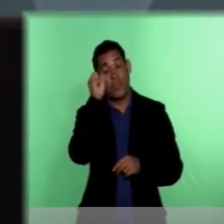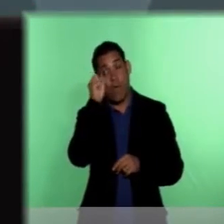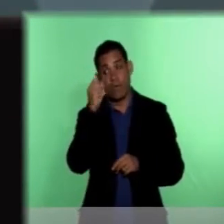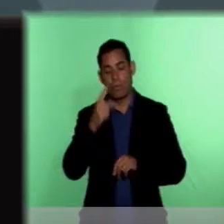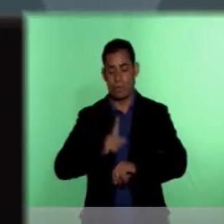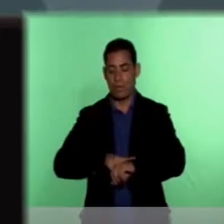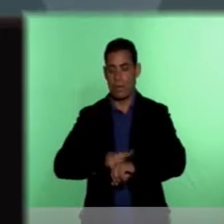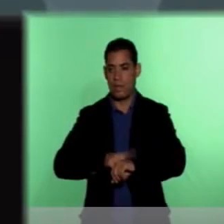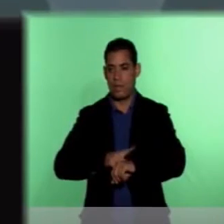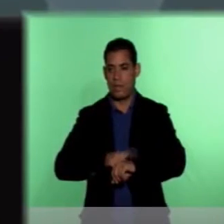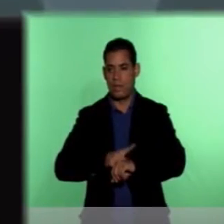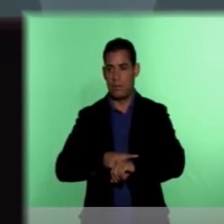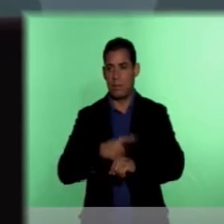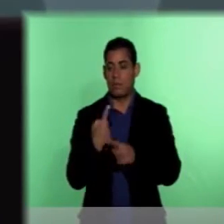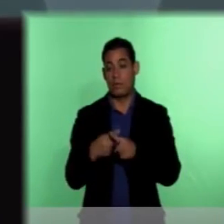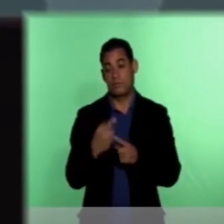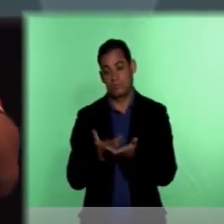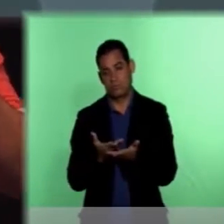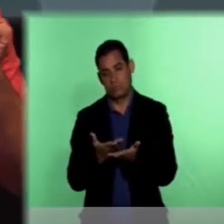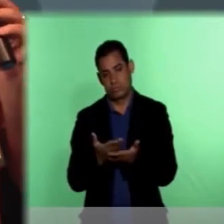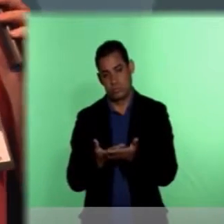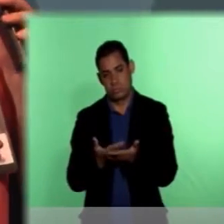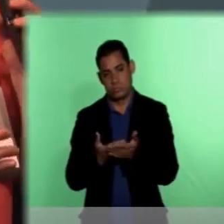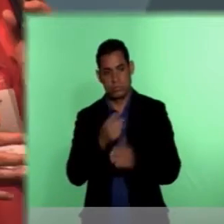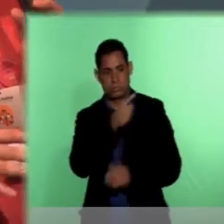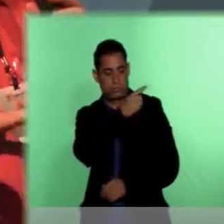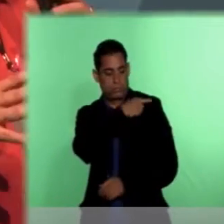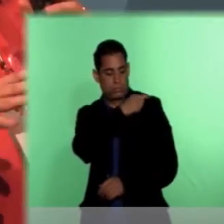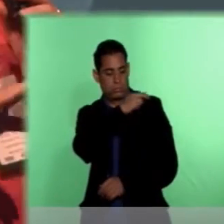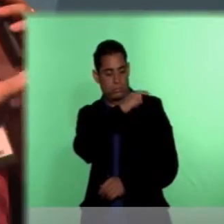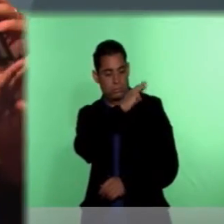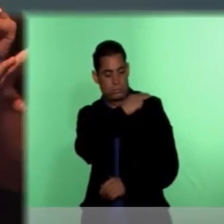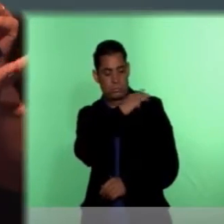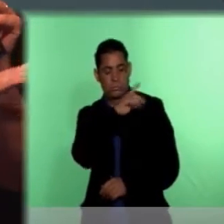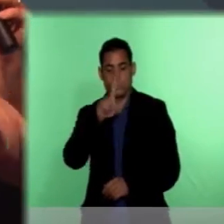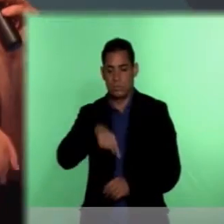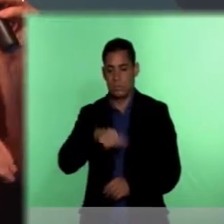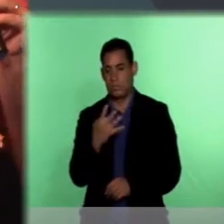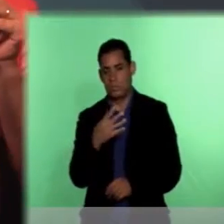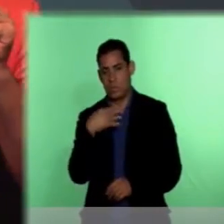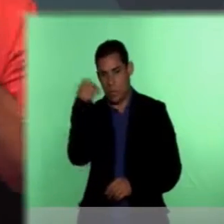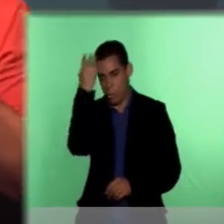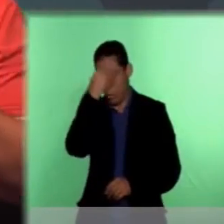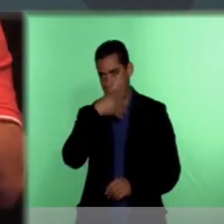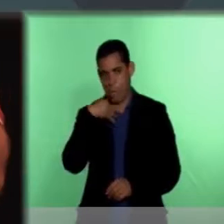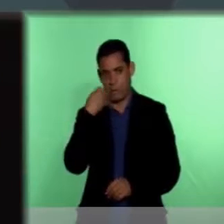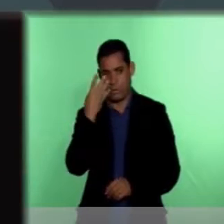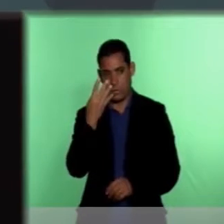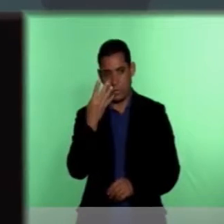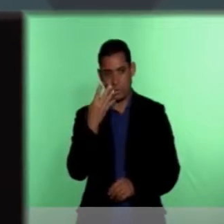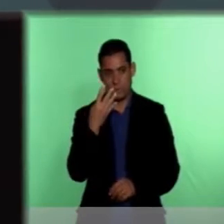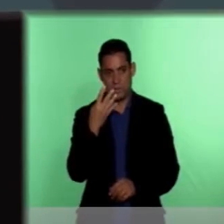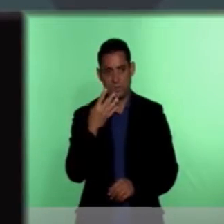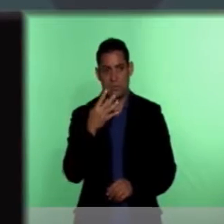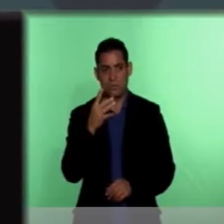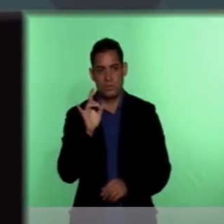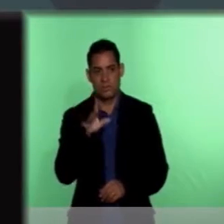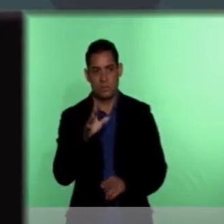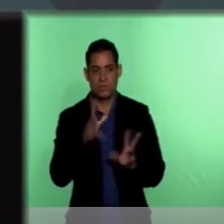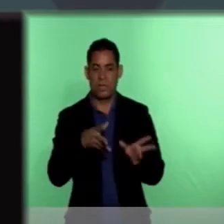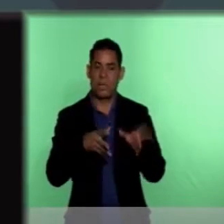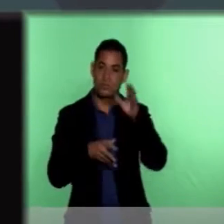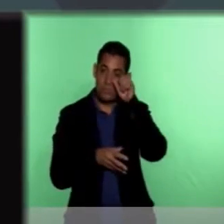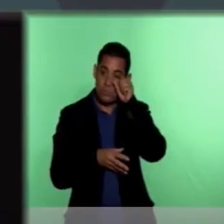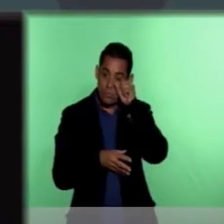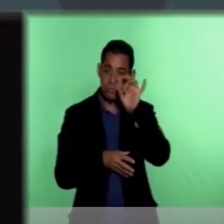nesse final da sua escolarização básica, é uma média de 4 horas que ele dorme por